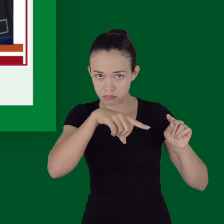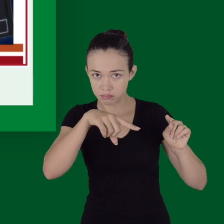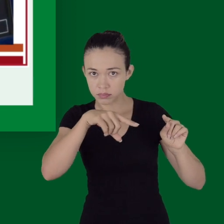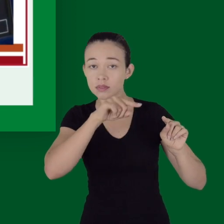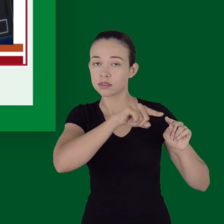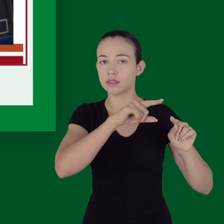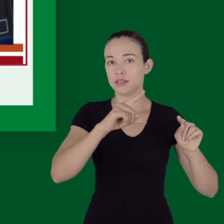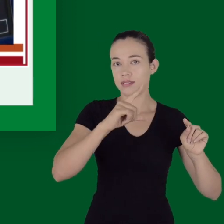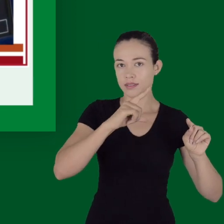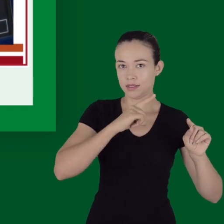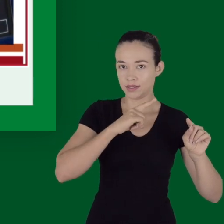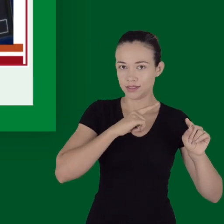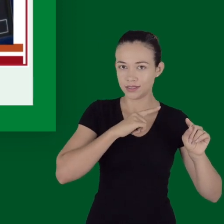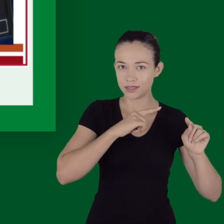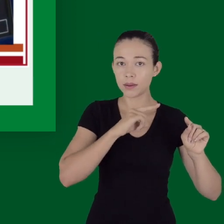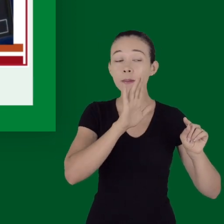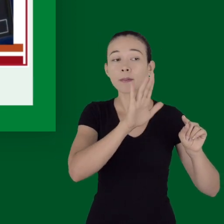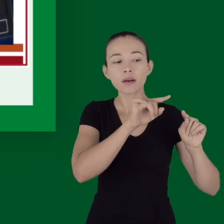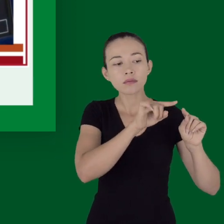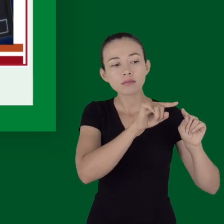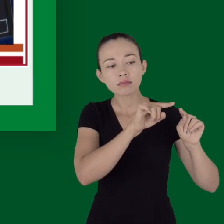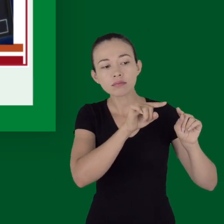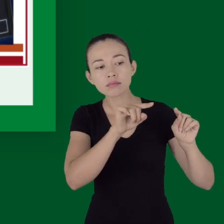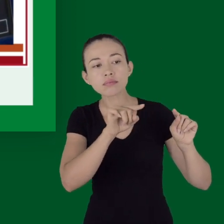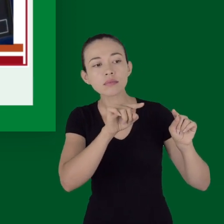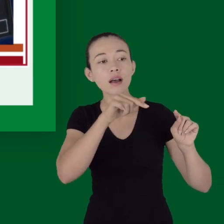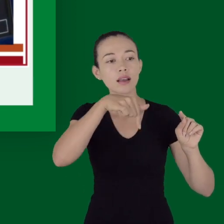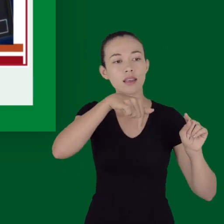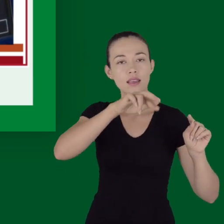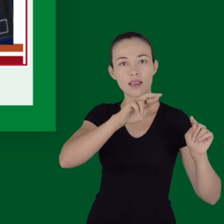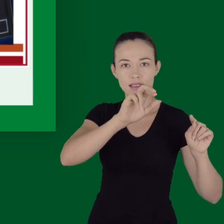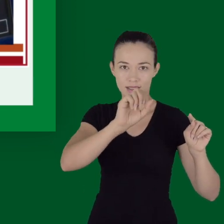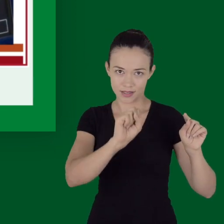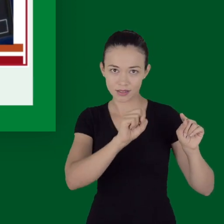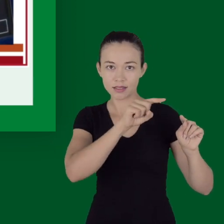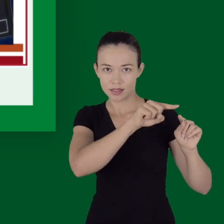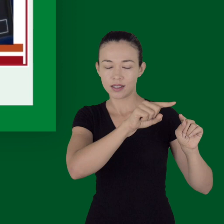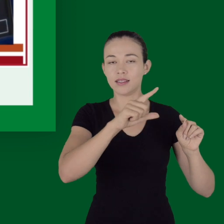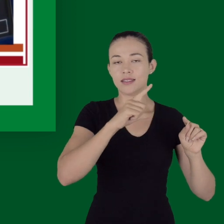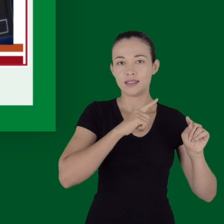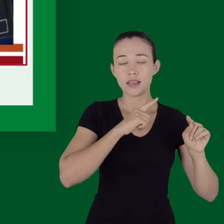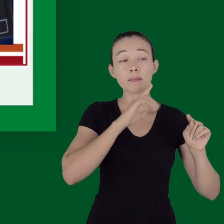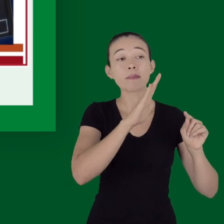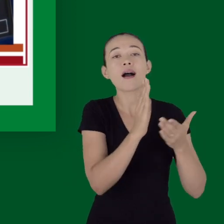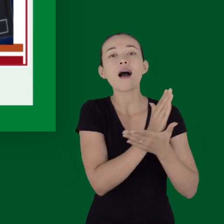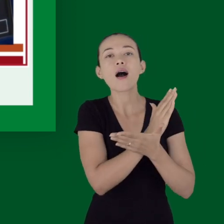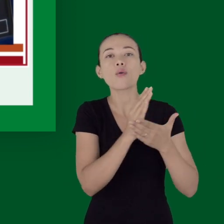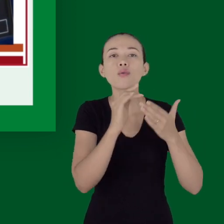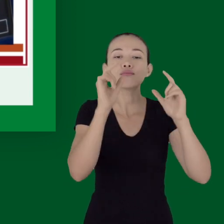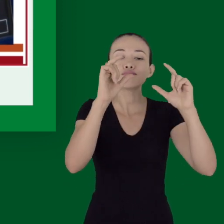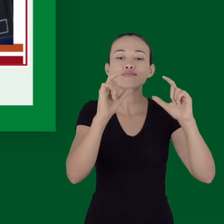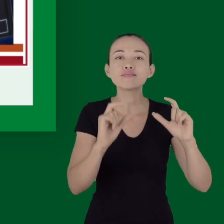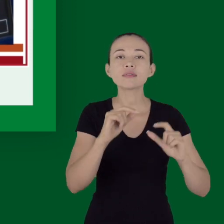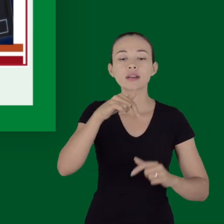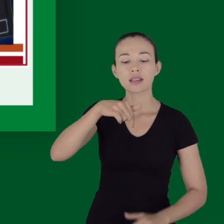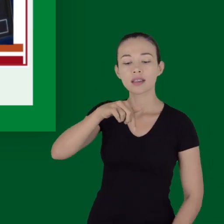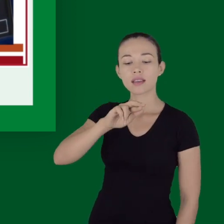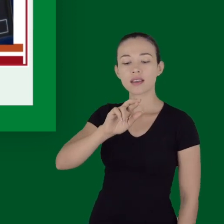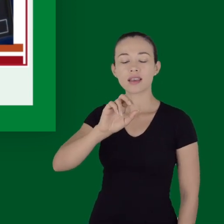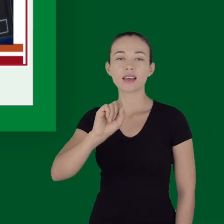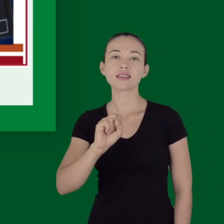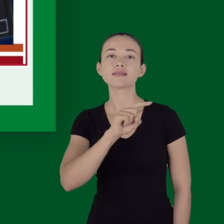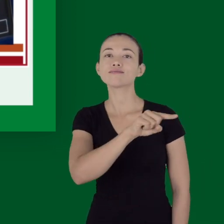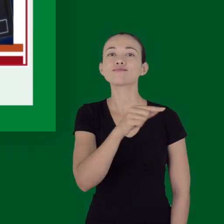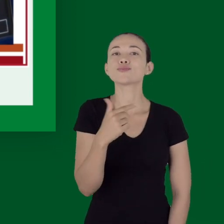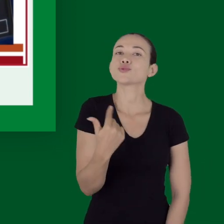é a espícula do marca-passo, que é essa linhazinha, e depois o QRS. E existem espículas sem QRS,